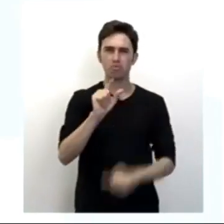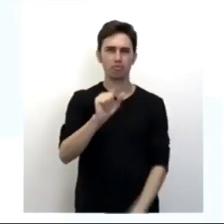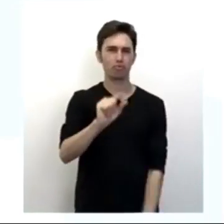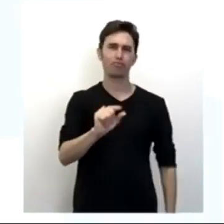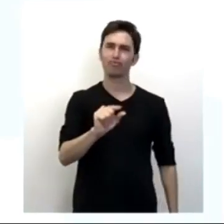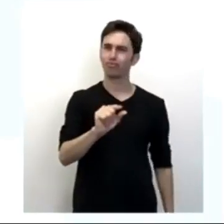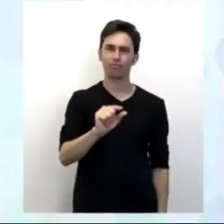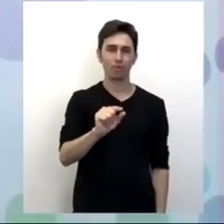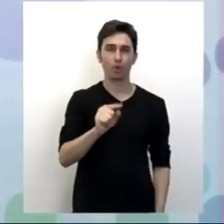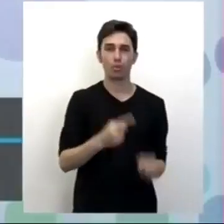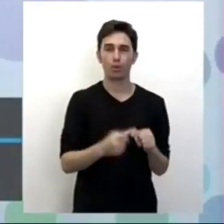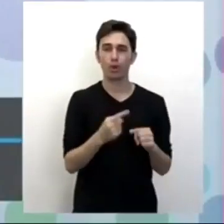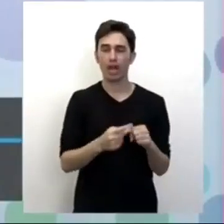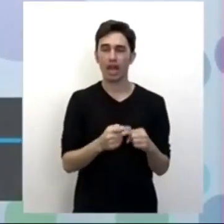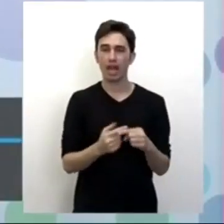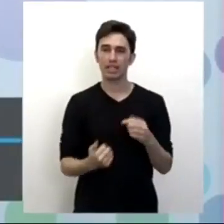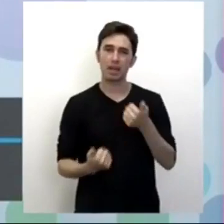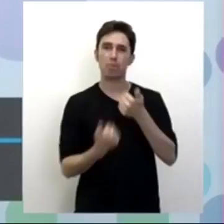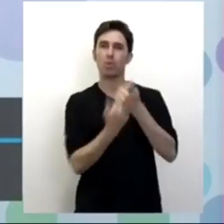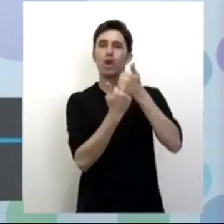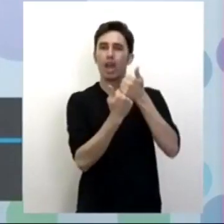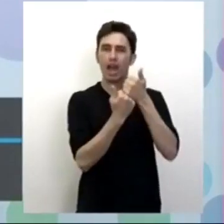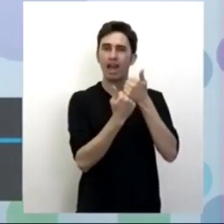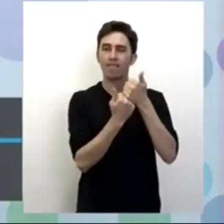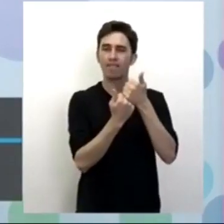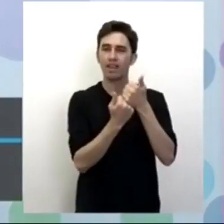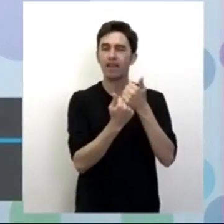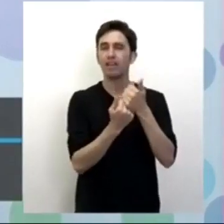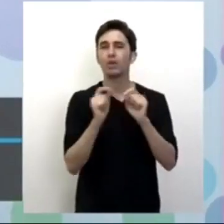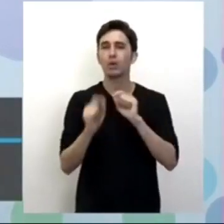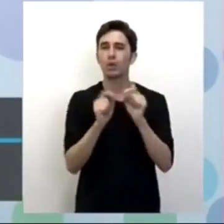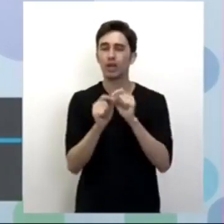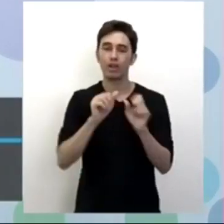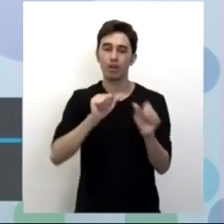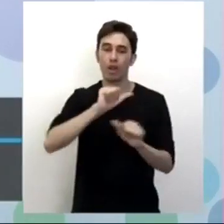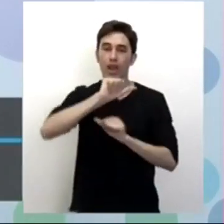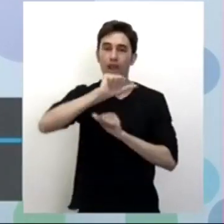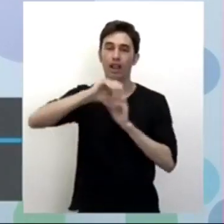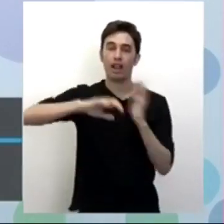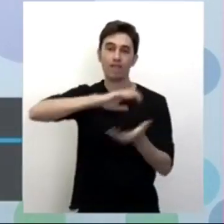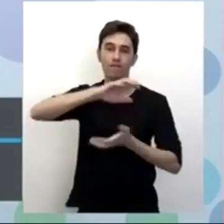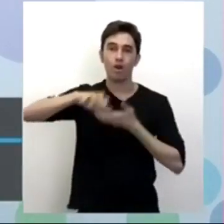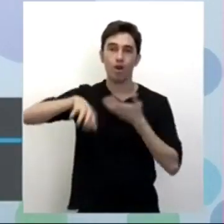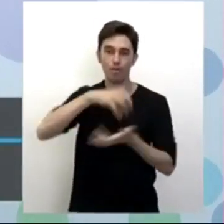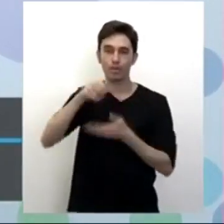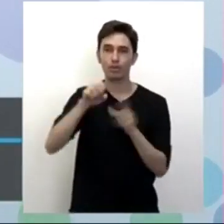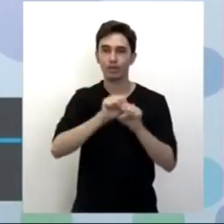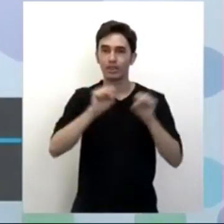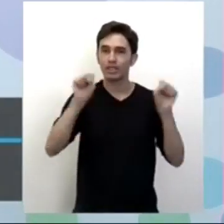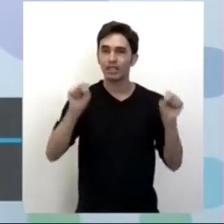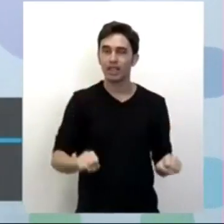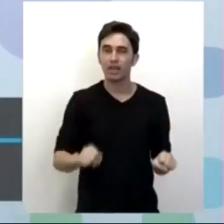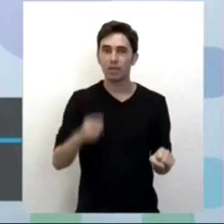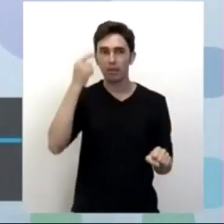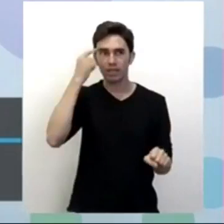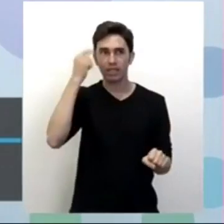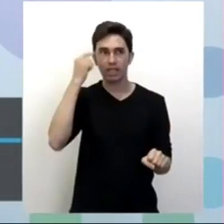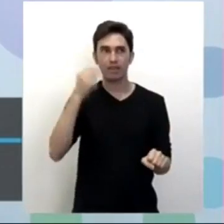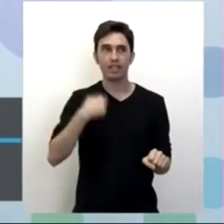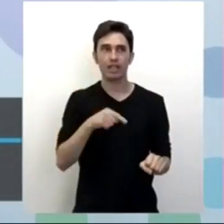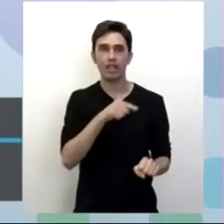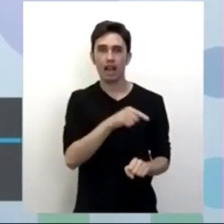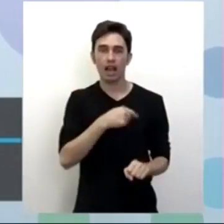se apostava muito mais numa reforma do sistema que tivesse o patrão como aliado, que tivesse